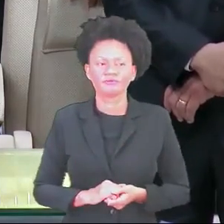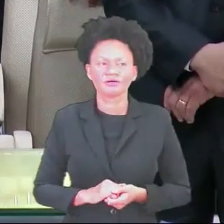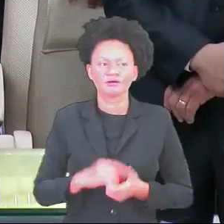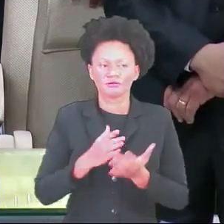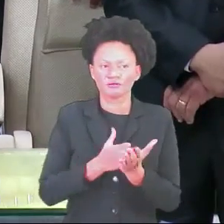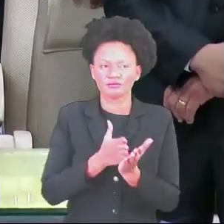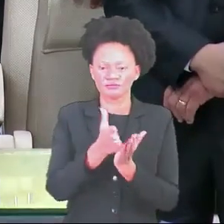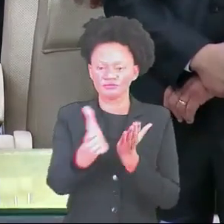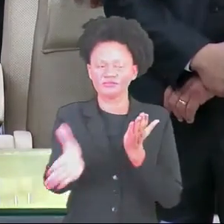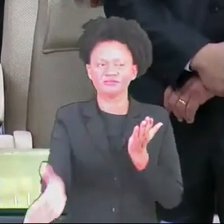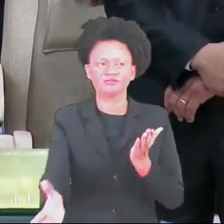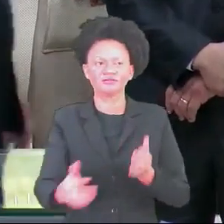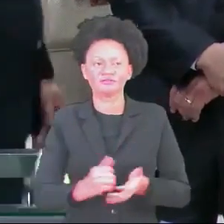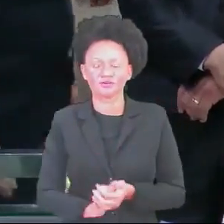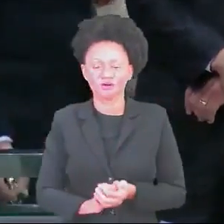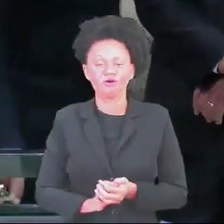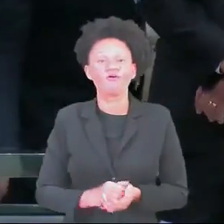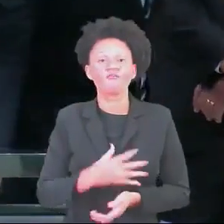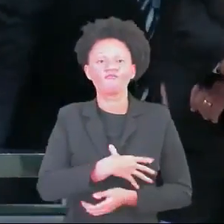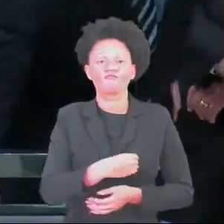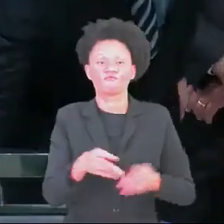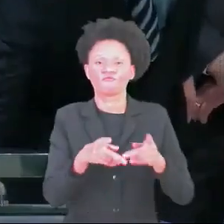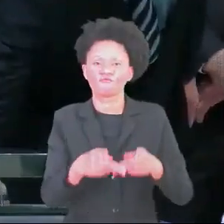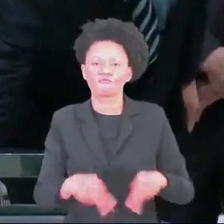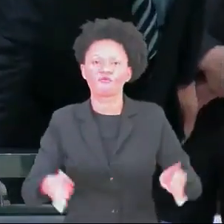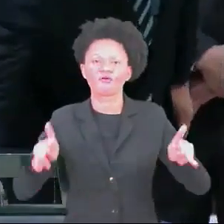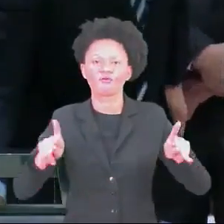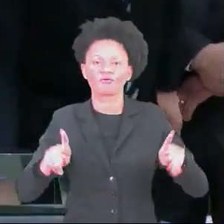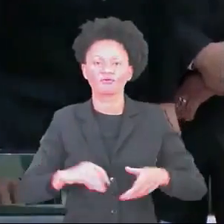Desviado, filho pródigo!